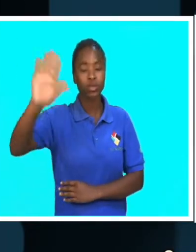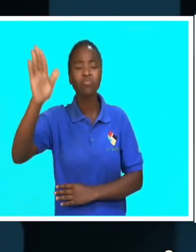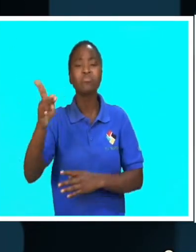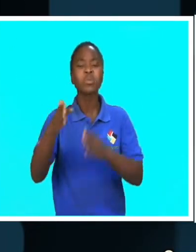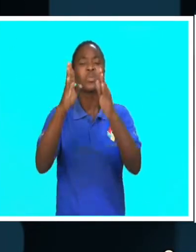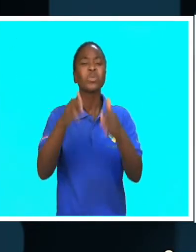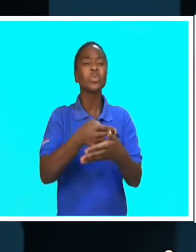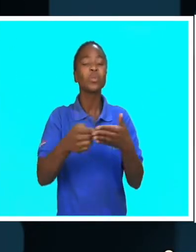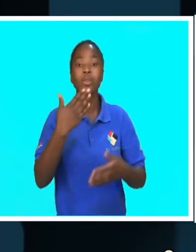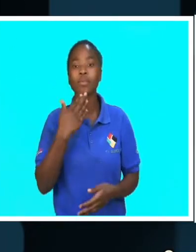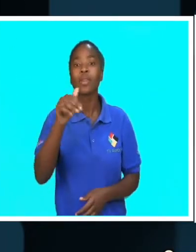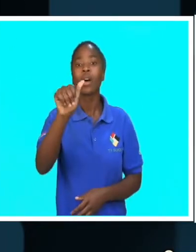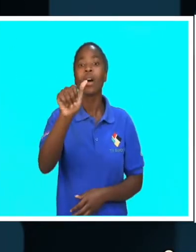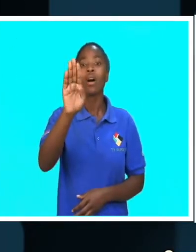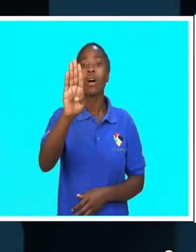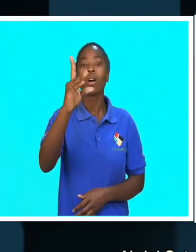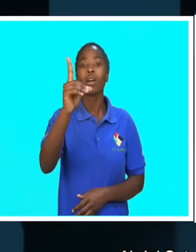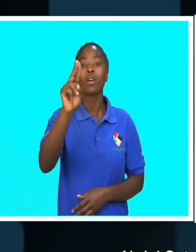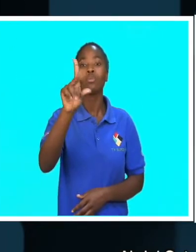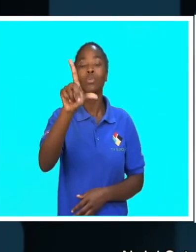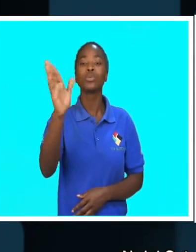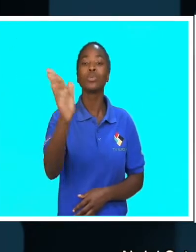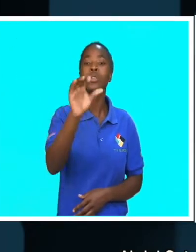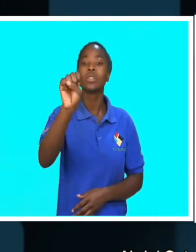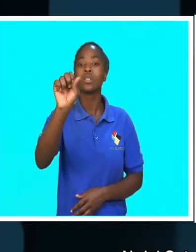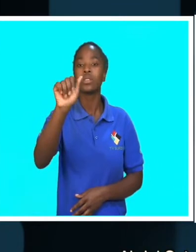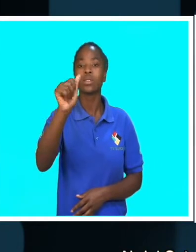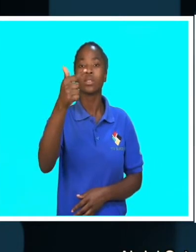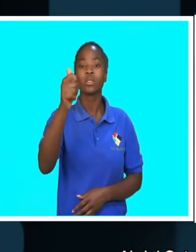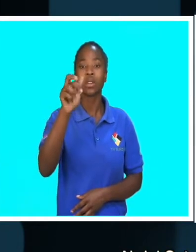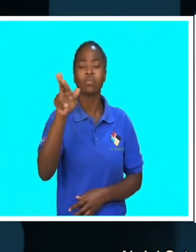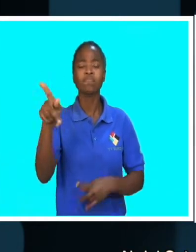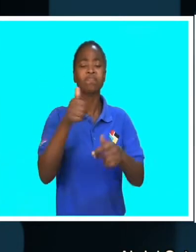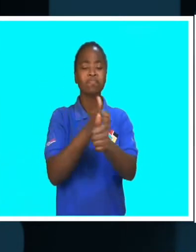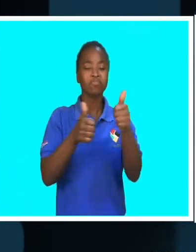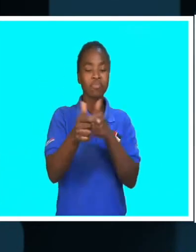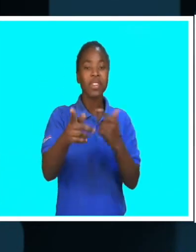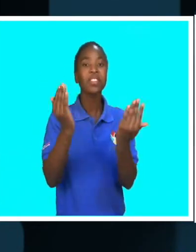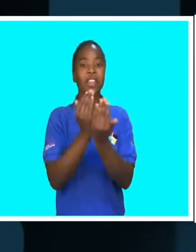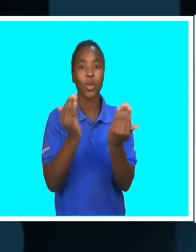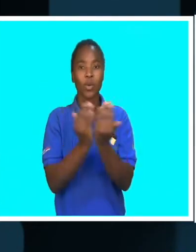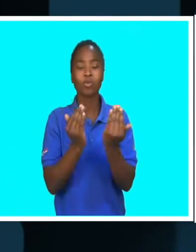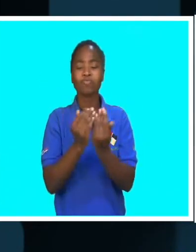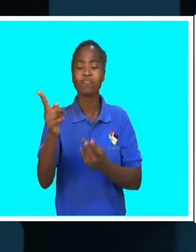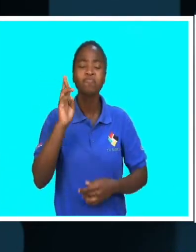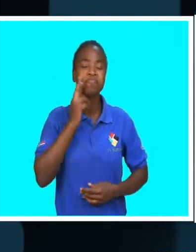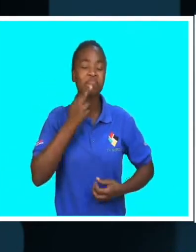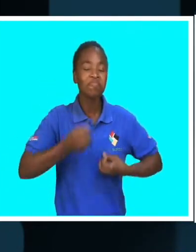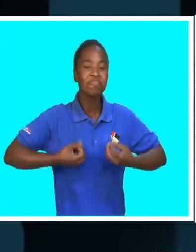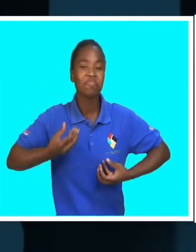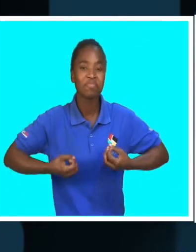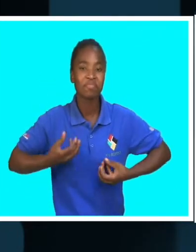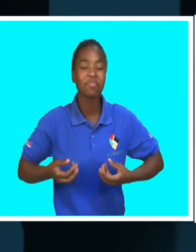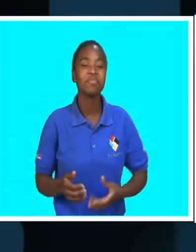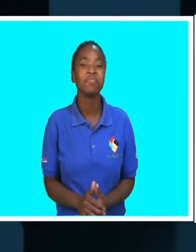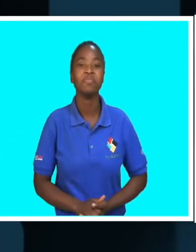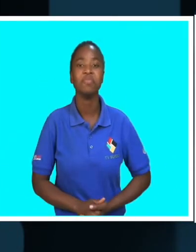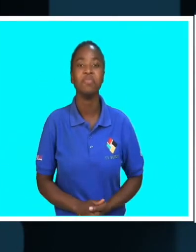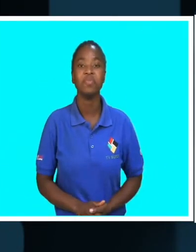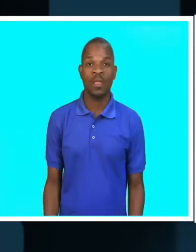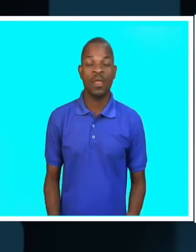situação da cultura nacional, Abdul Sattar, representante dos Madodas, respondeu nos seguintes termos.